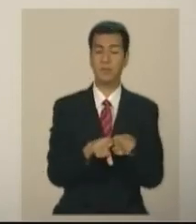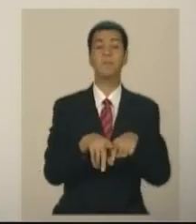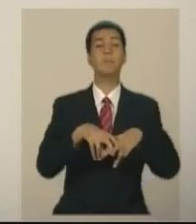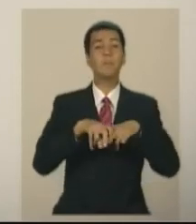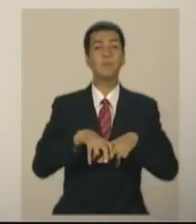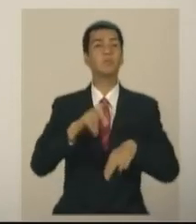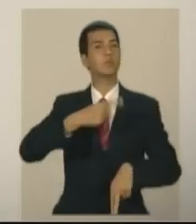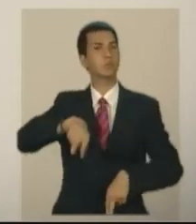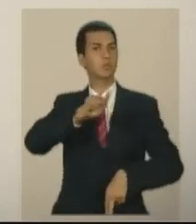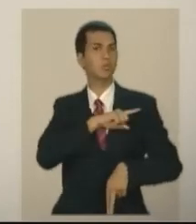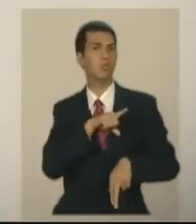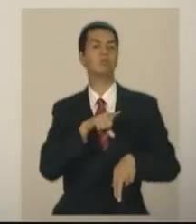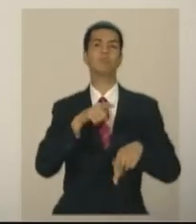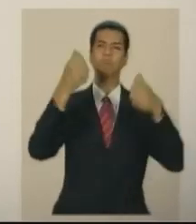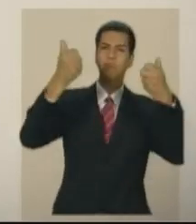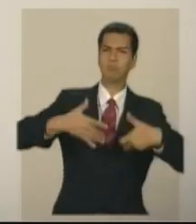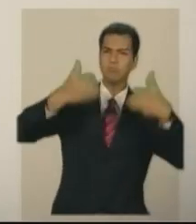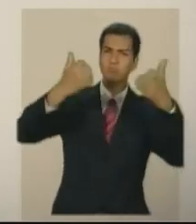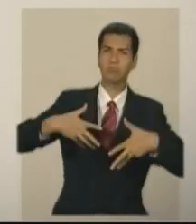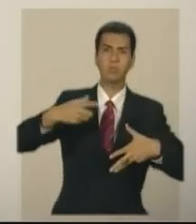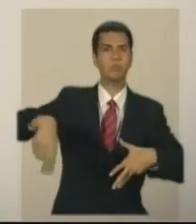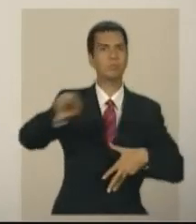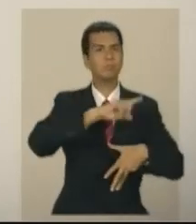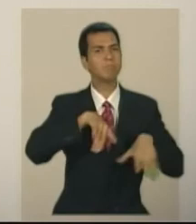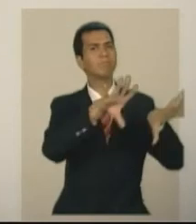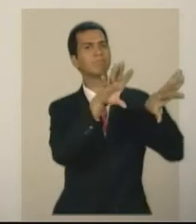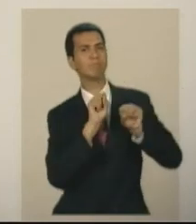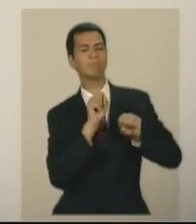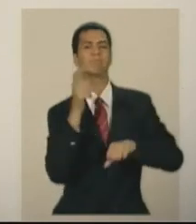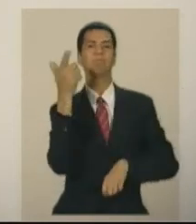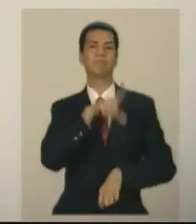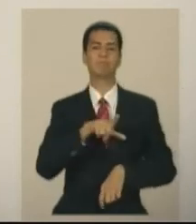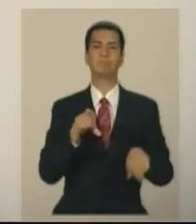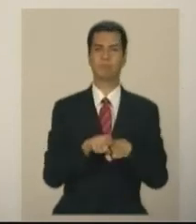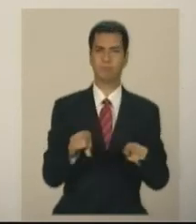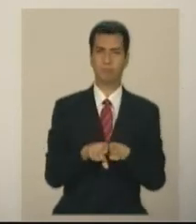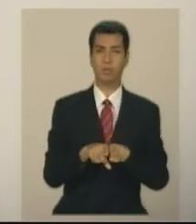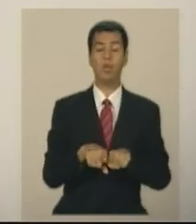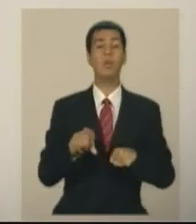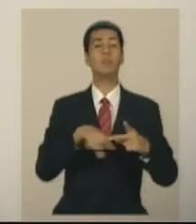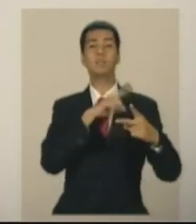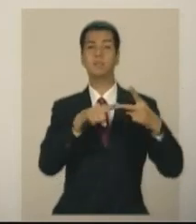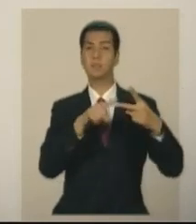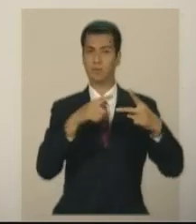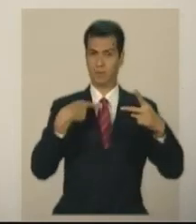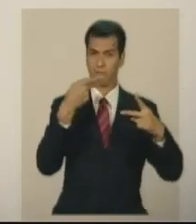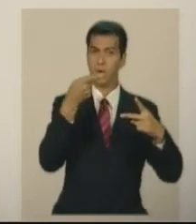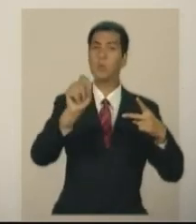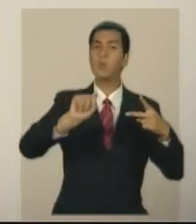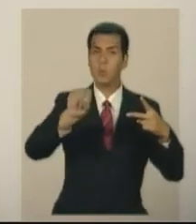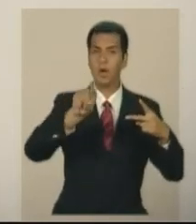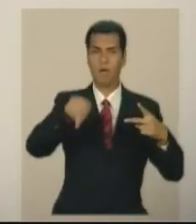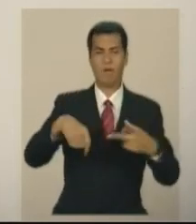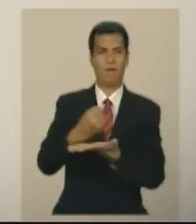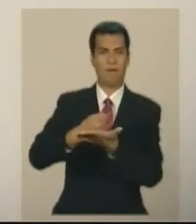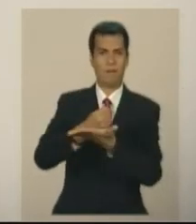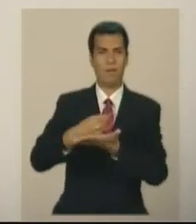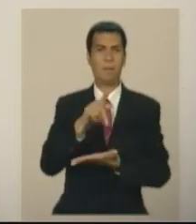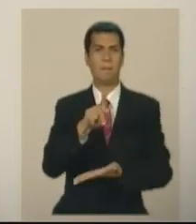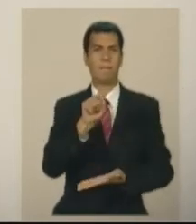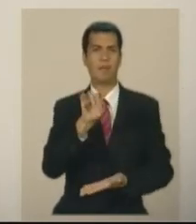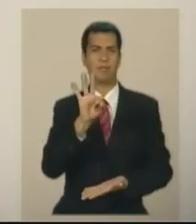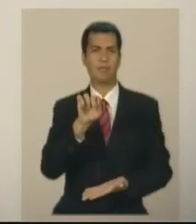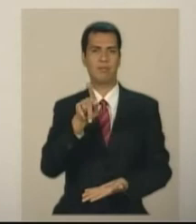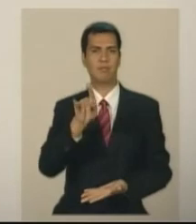outro assunto que tá tem na ONU Luciano foi a questão das patentes dos Remédios é necessário que se Abra